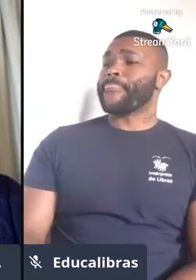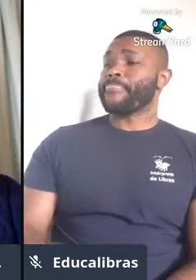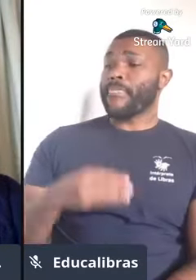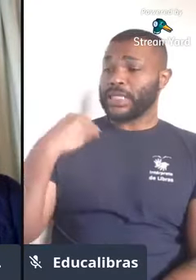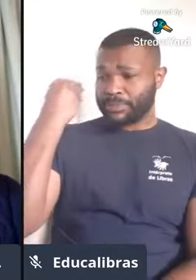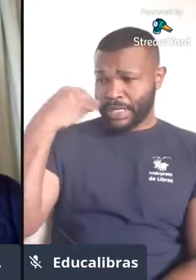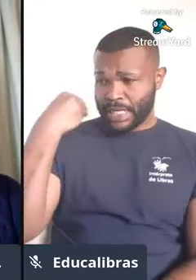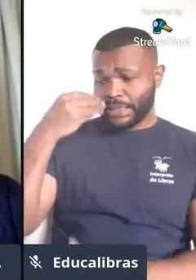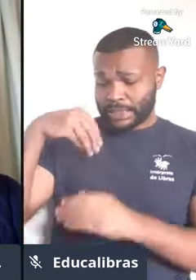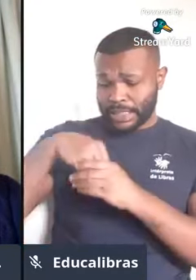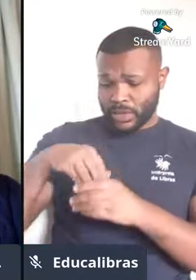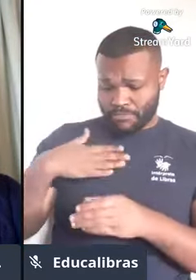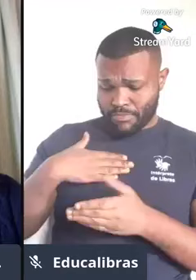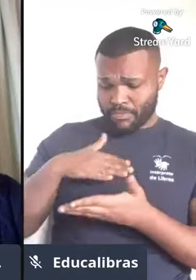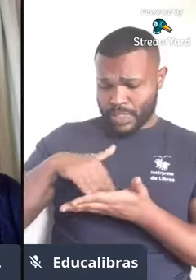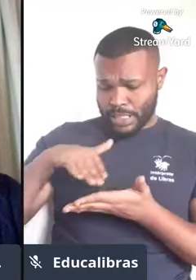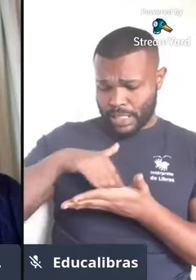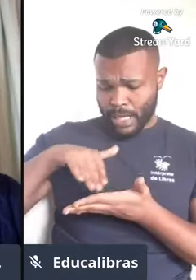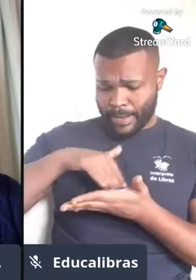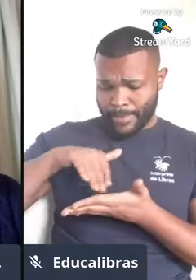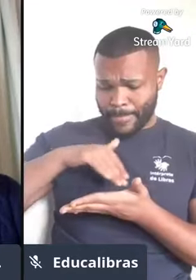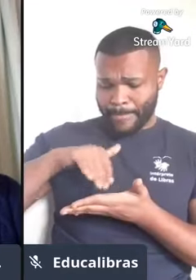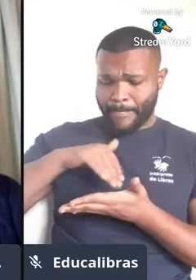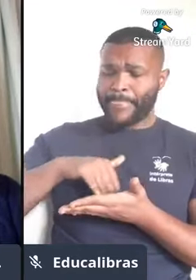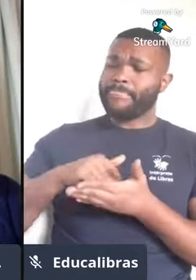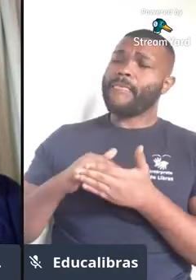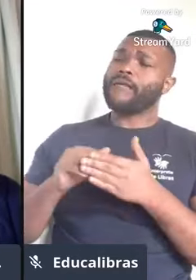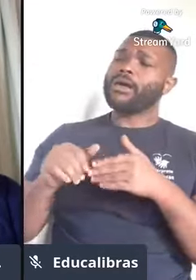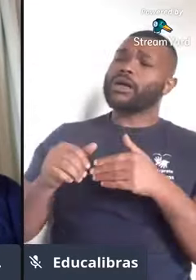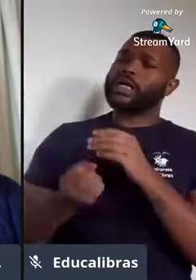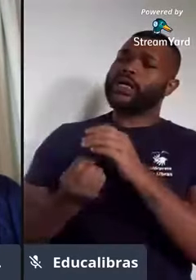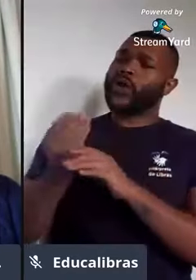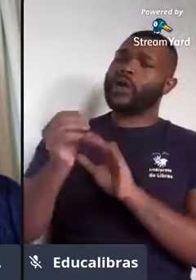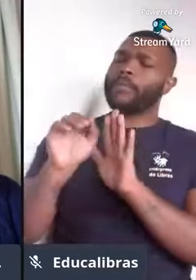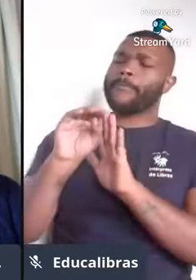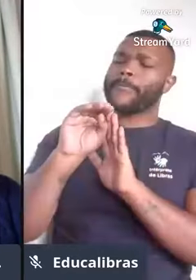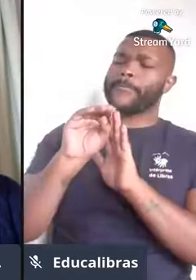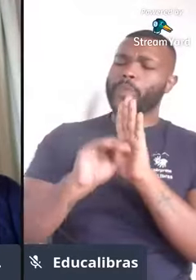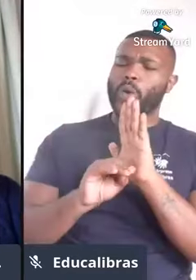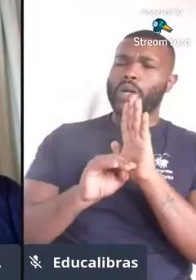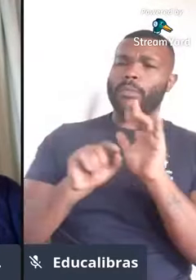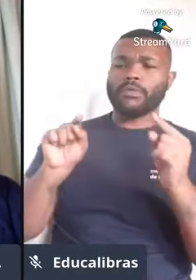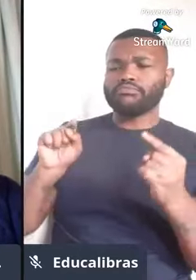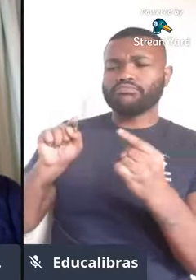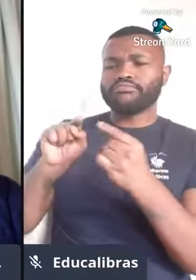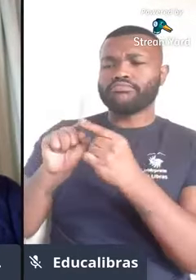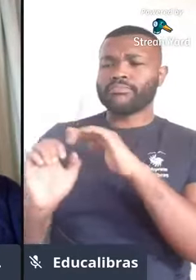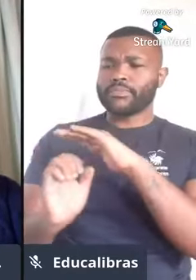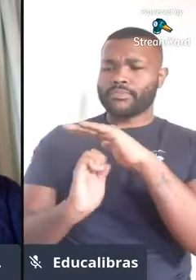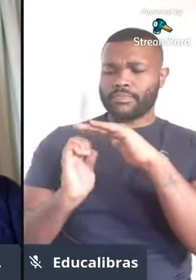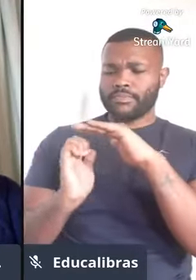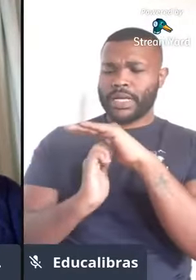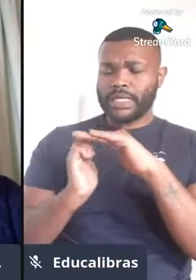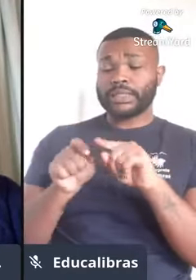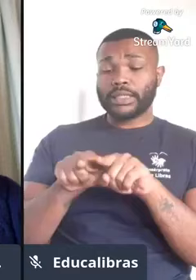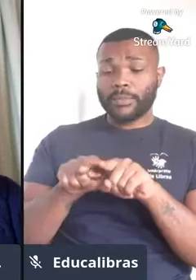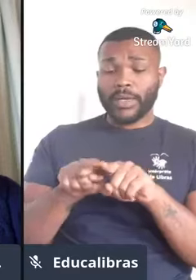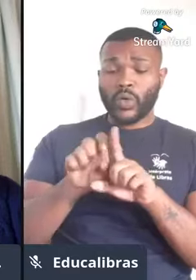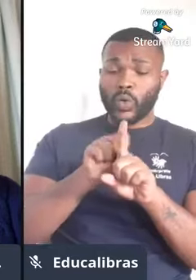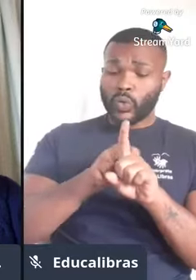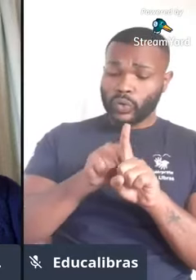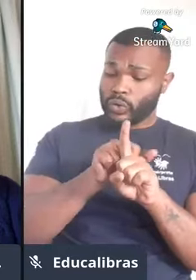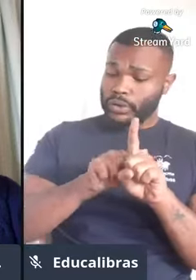secretaria, eu disse, a gente lançou um programa voltado às empresas ou voltado à sociedade em geral, ou